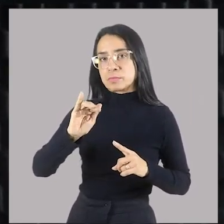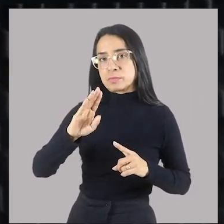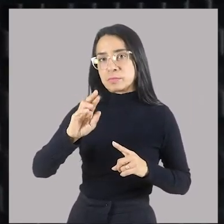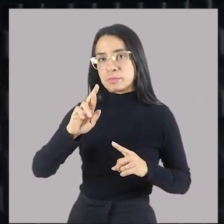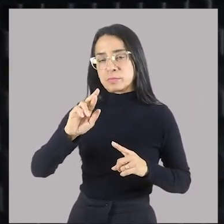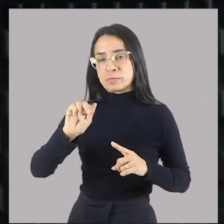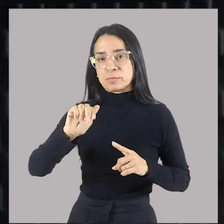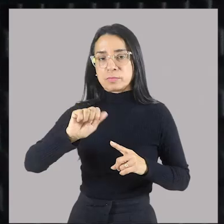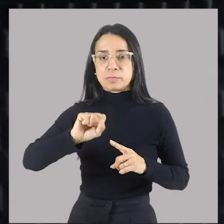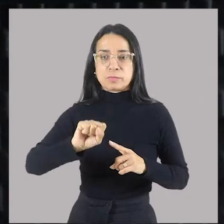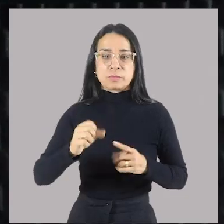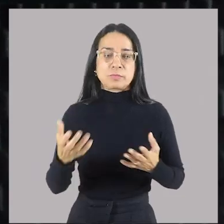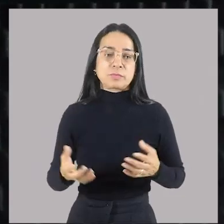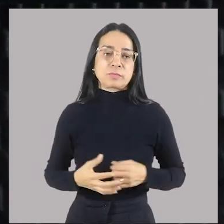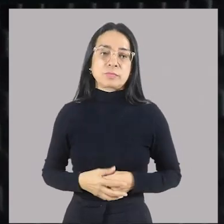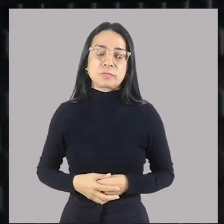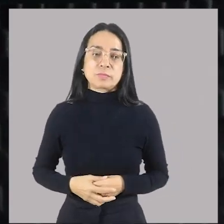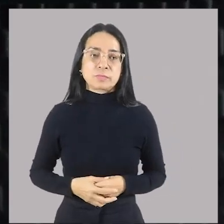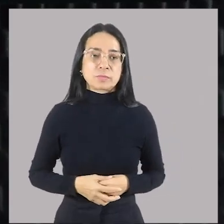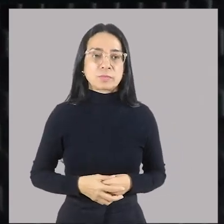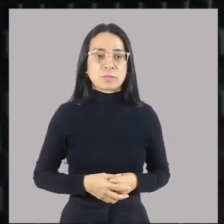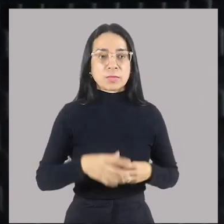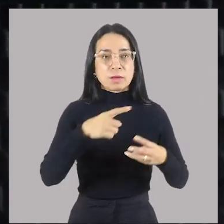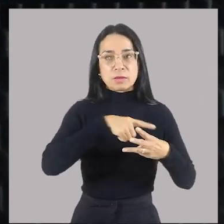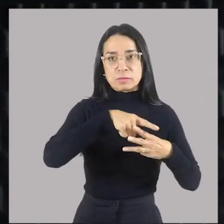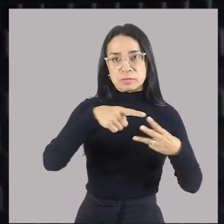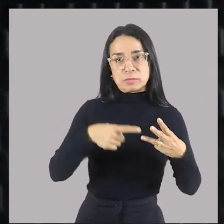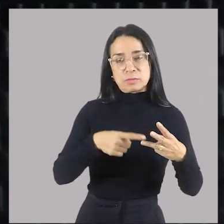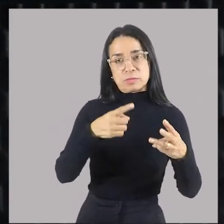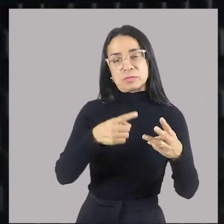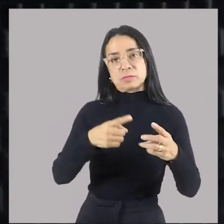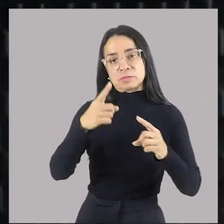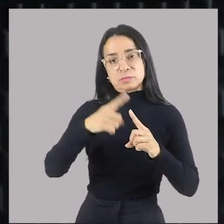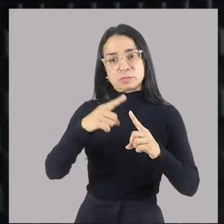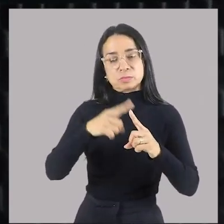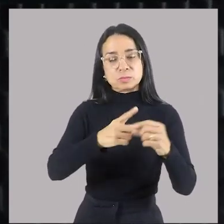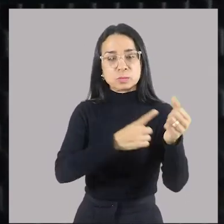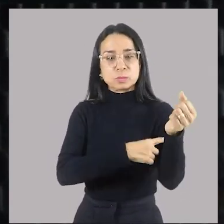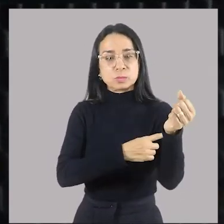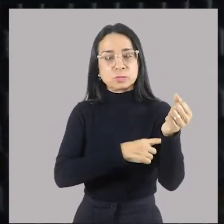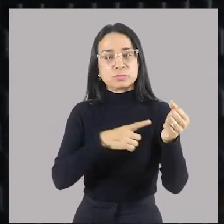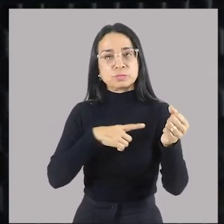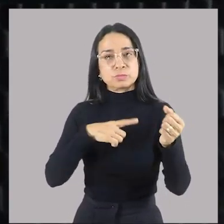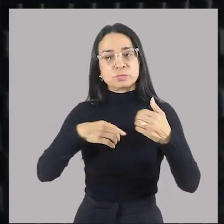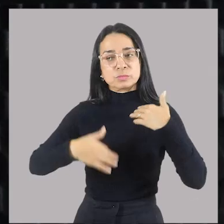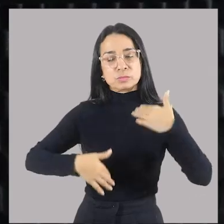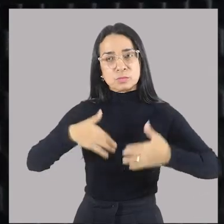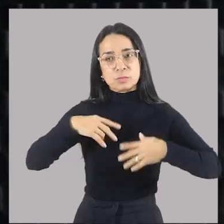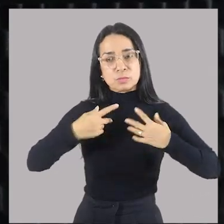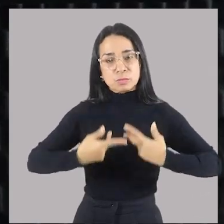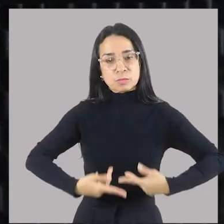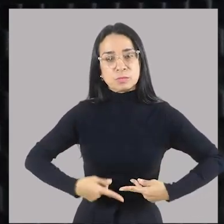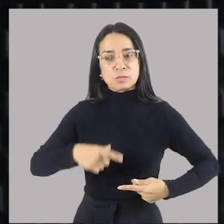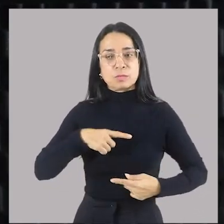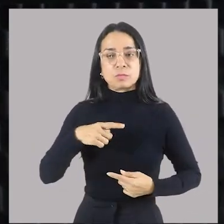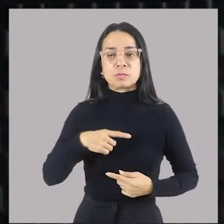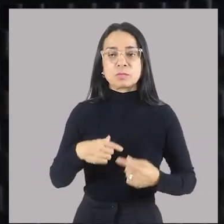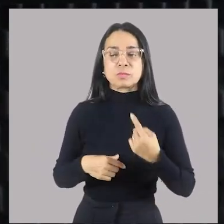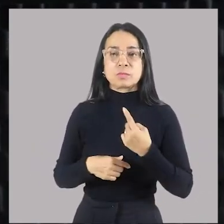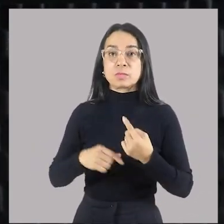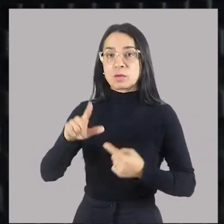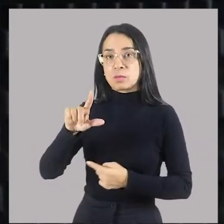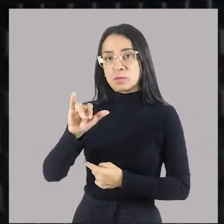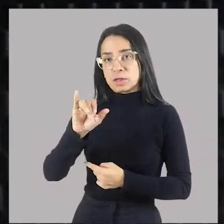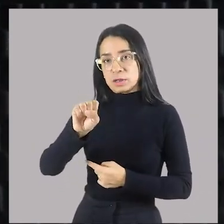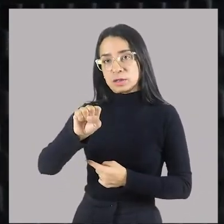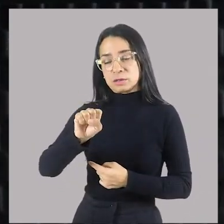Os tipos de músculos, né? São 3 tipos de músculos existentes no corpo humano. Nós temos o músculo